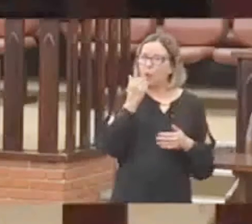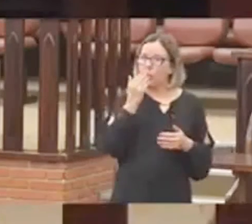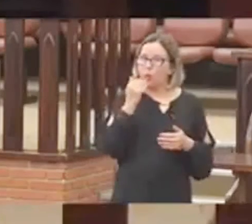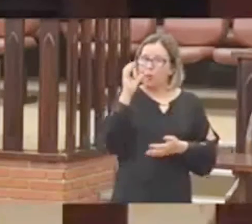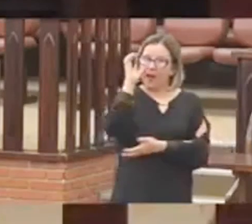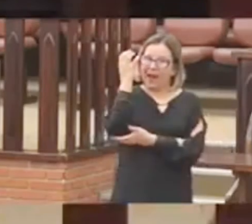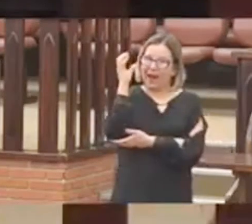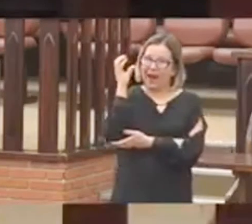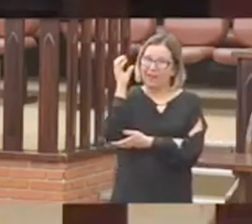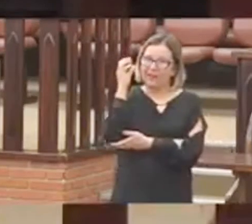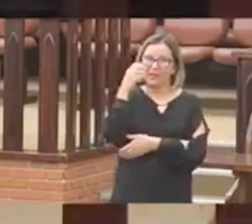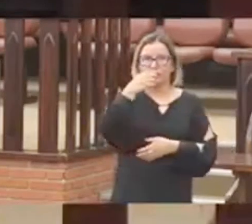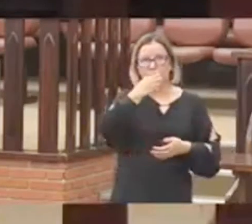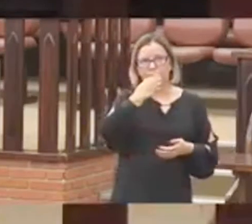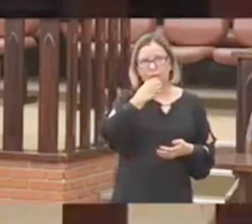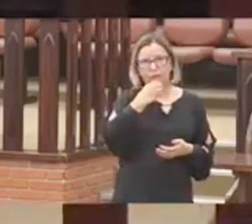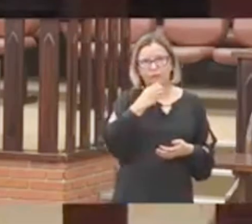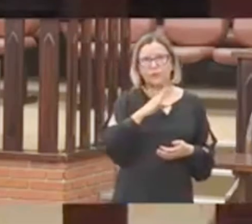mal.